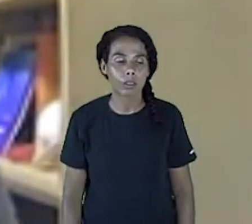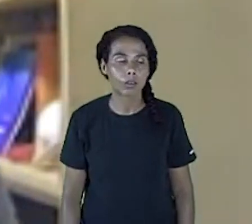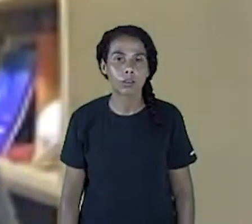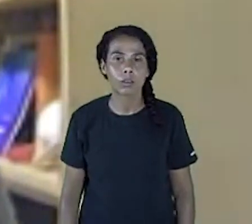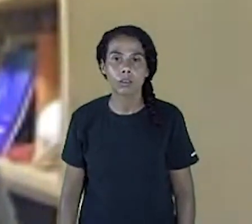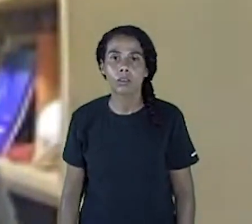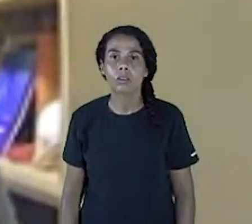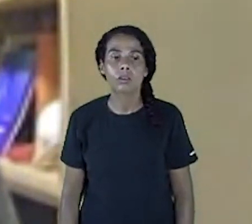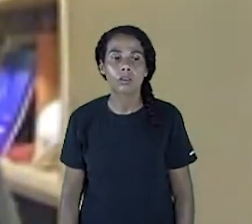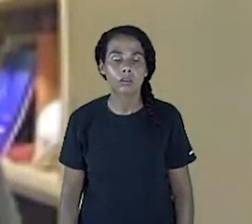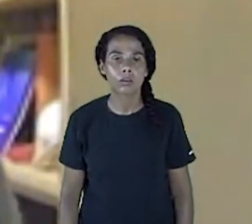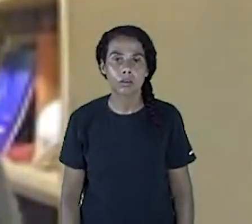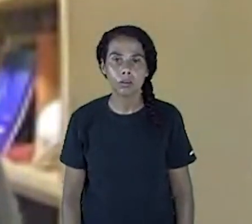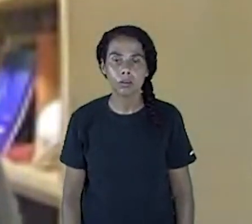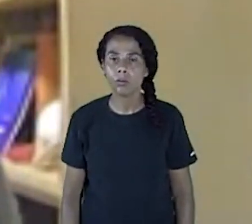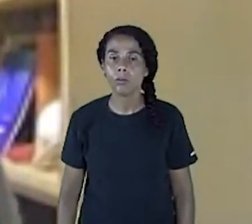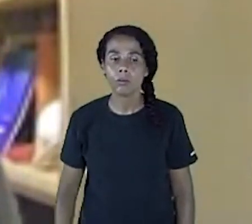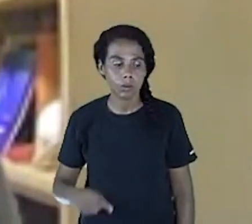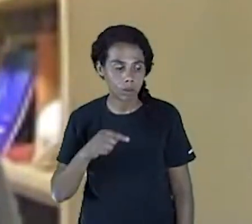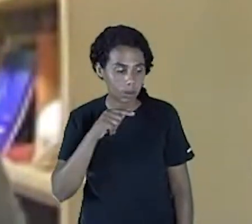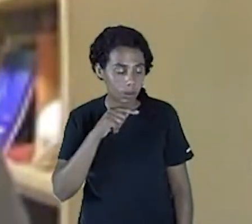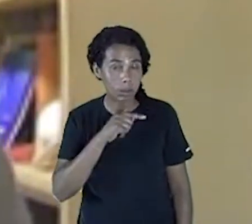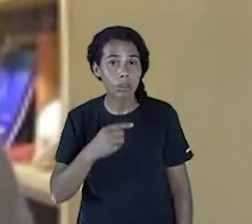também, dessa